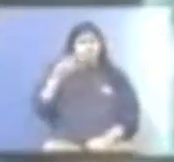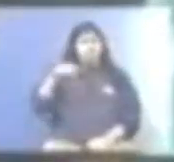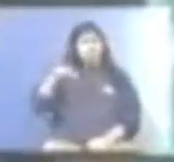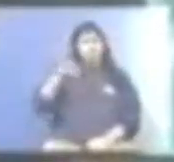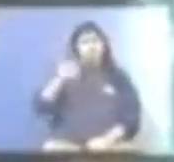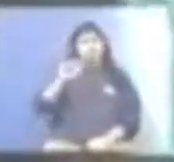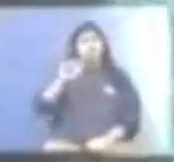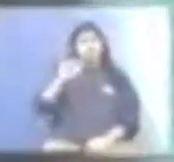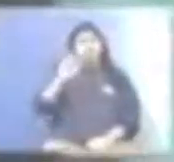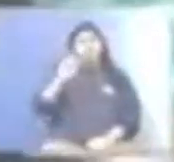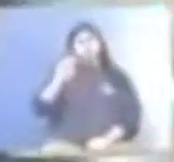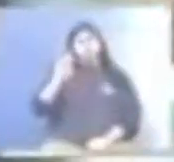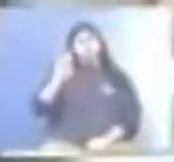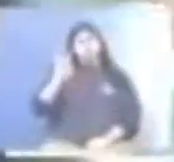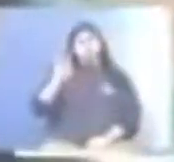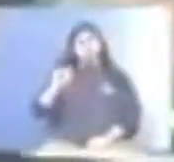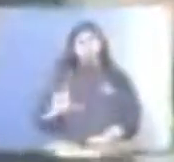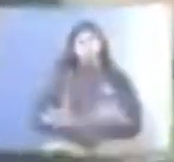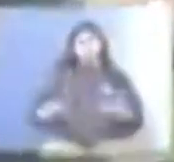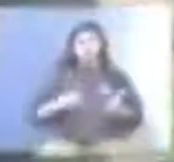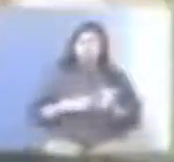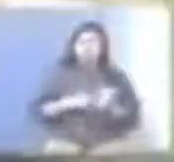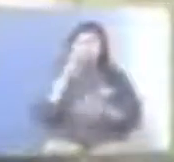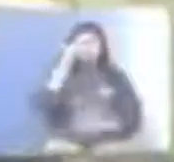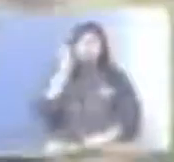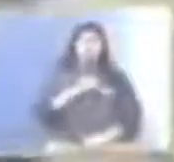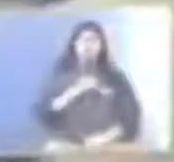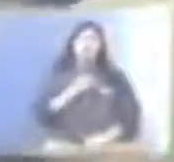Agora, como a gente está numa grande caminhada pela vida,